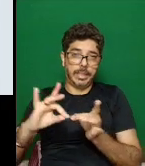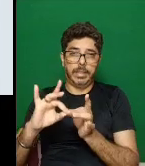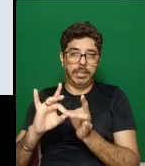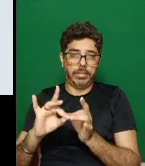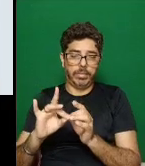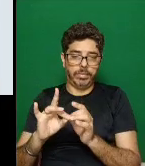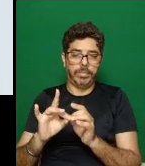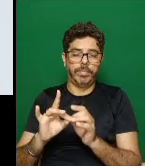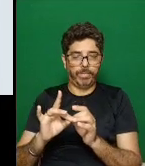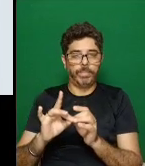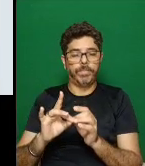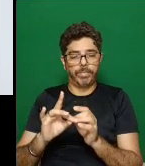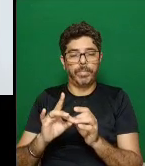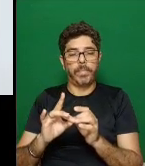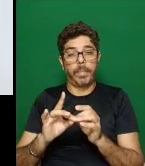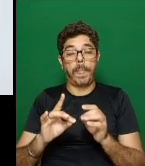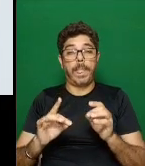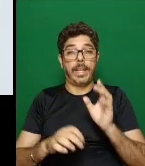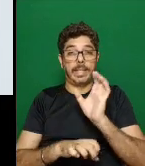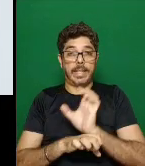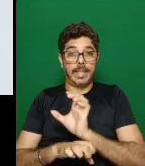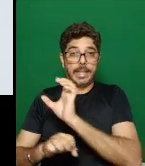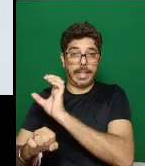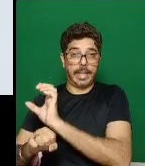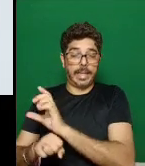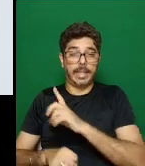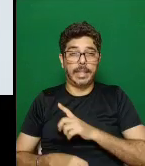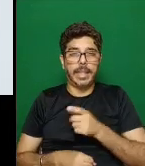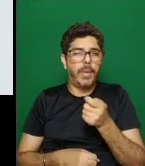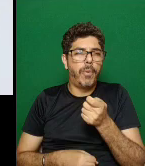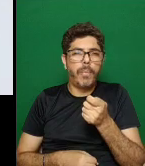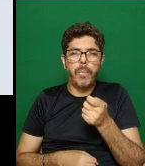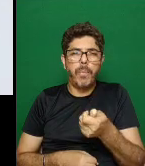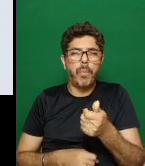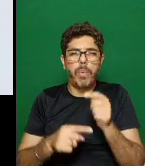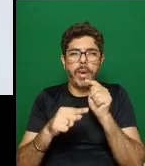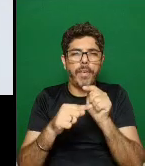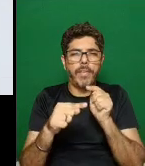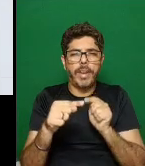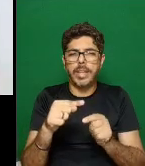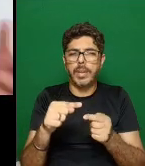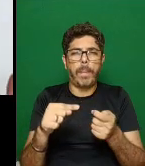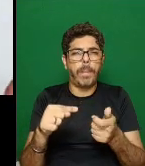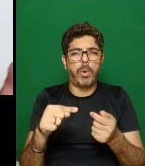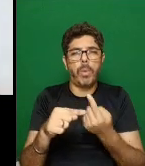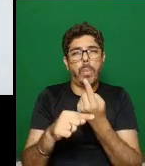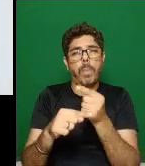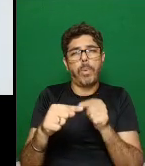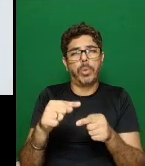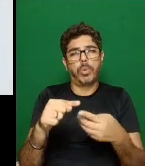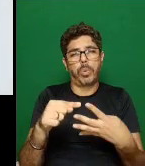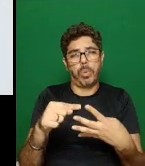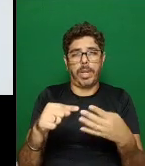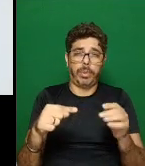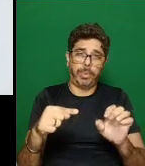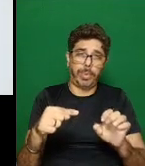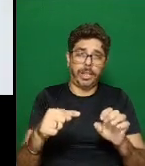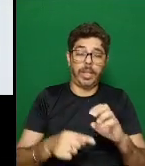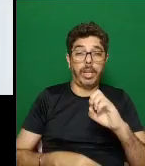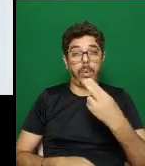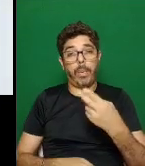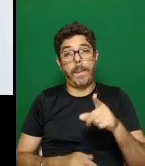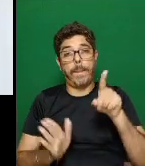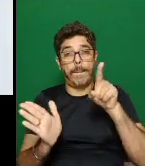cargas parciais geralmente têm magnitudes de uma fração da carga elementar, algo como 0,4e ou